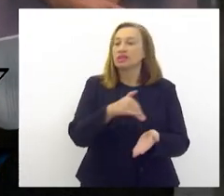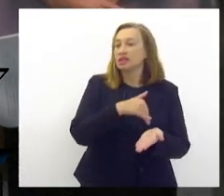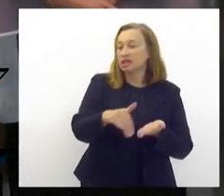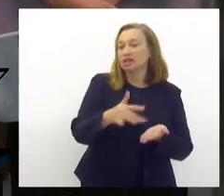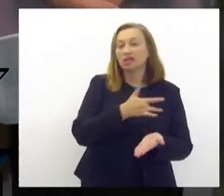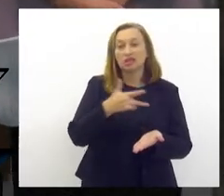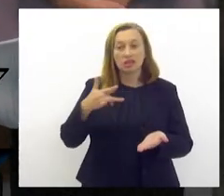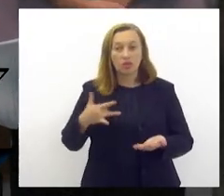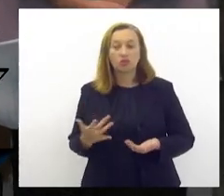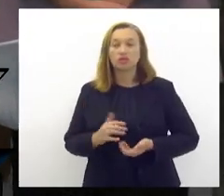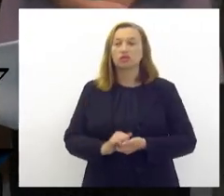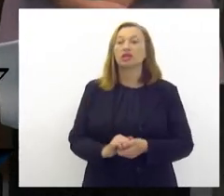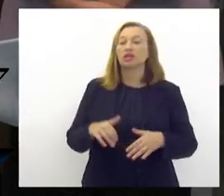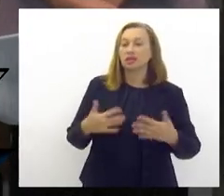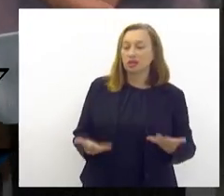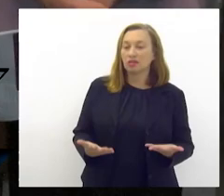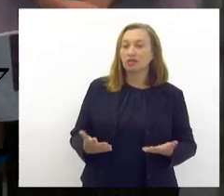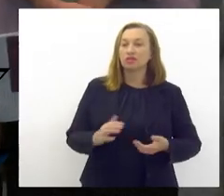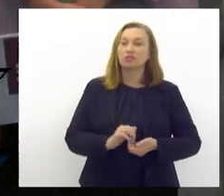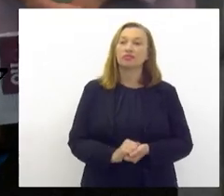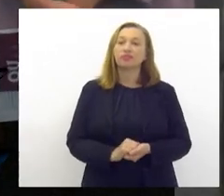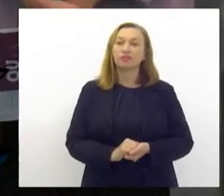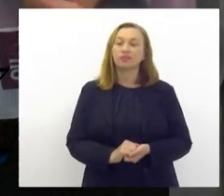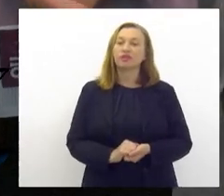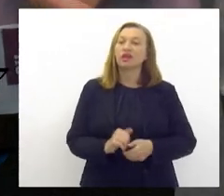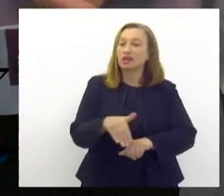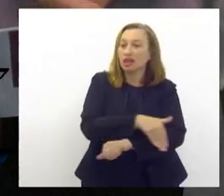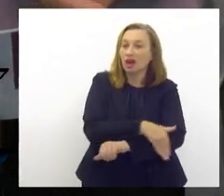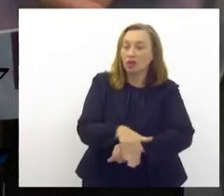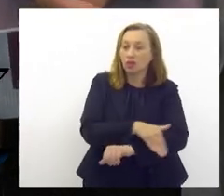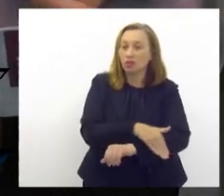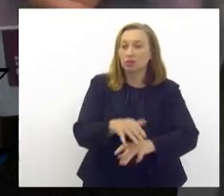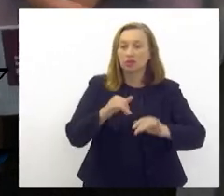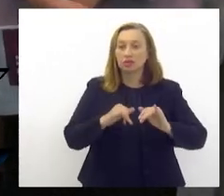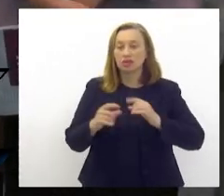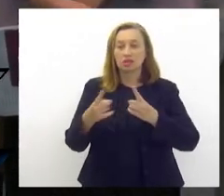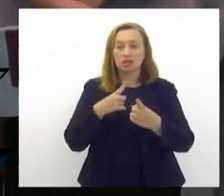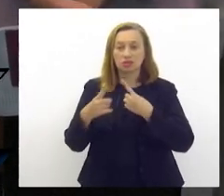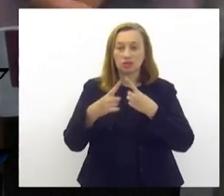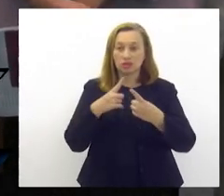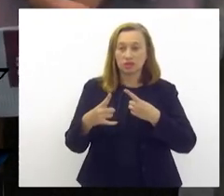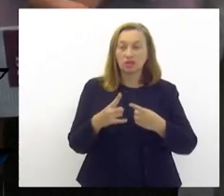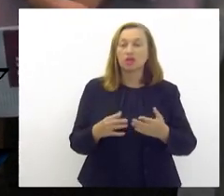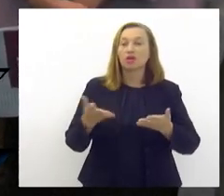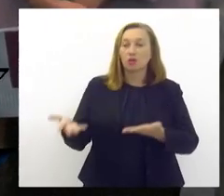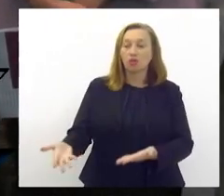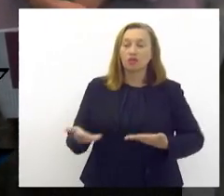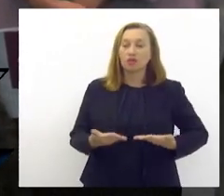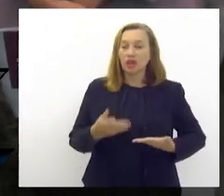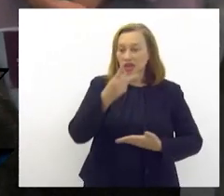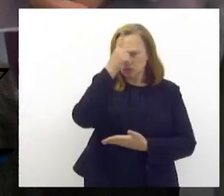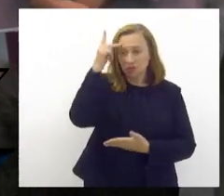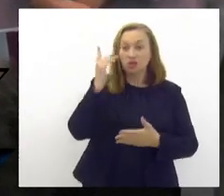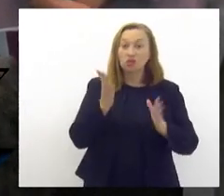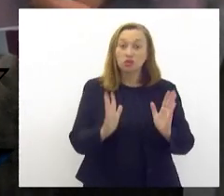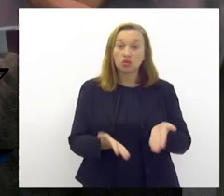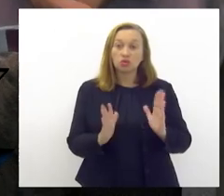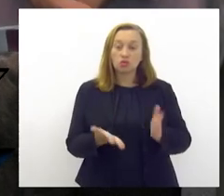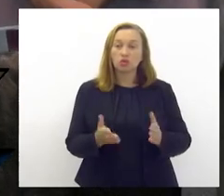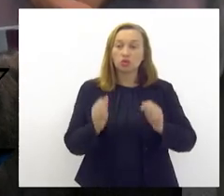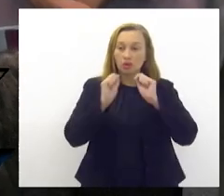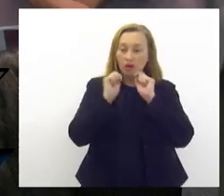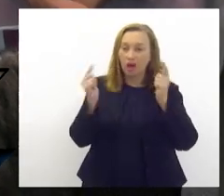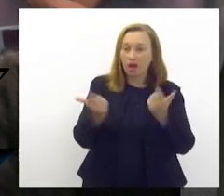secretarias de saúde, então, a gente vai estar nas ruas fazendo esse debate. Importante convidar as pessoas hoje, a